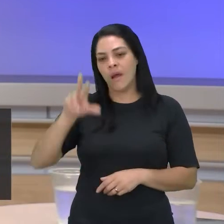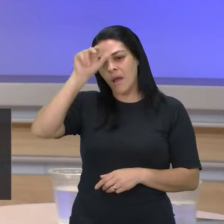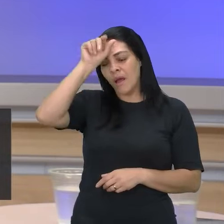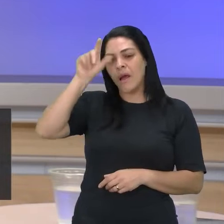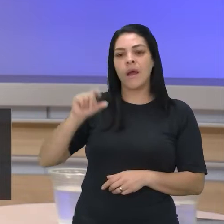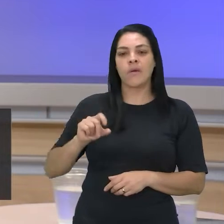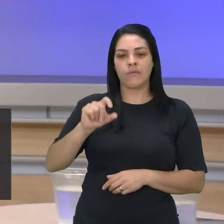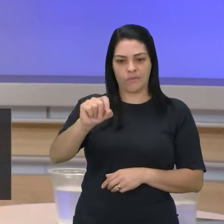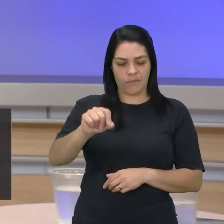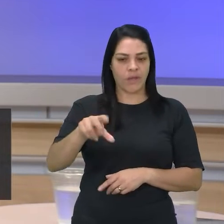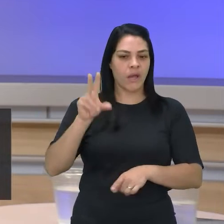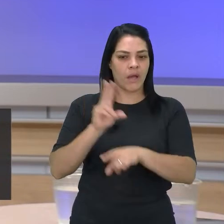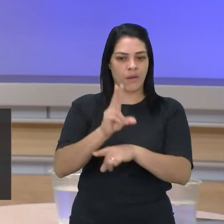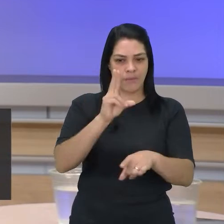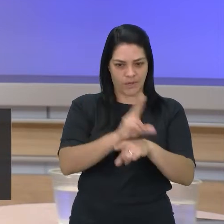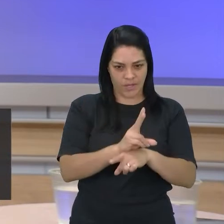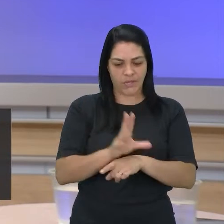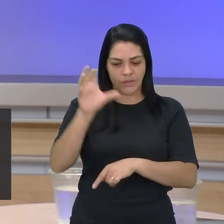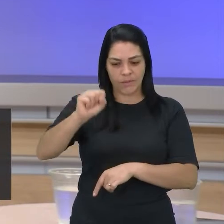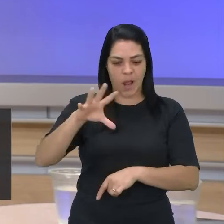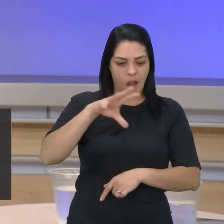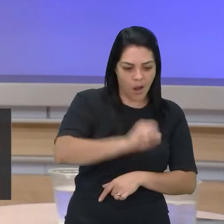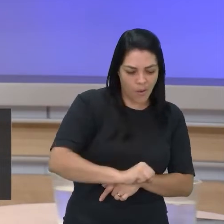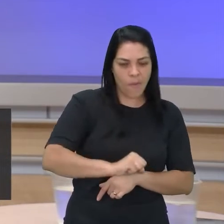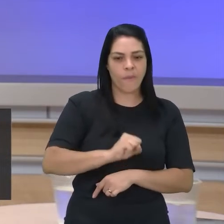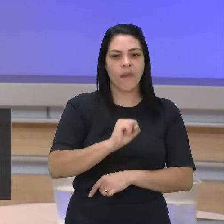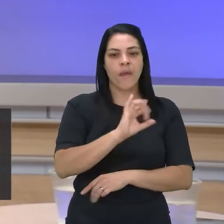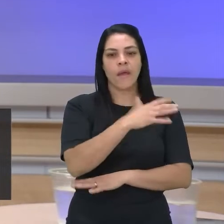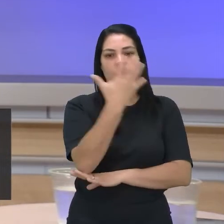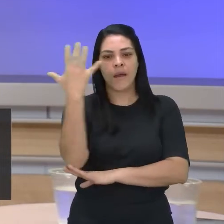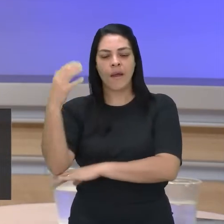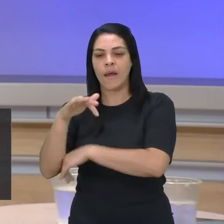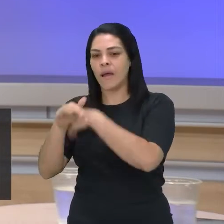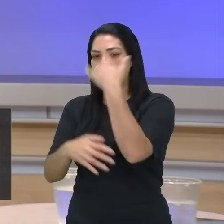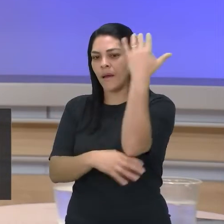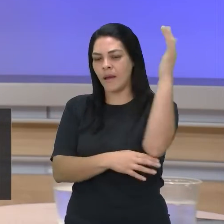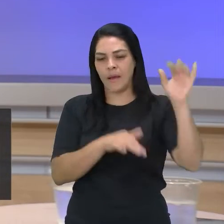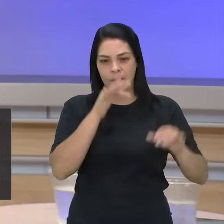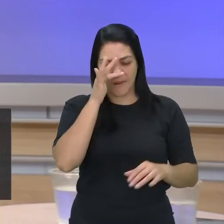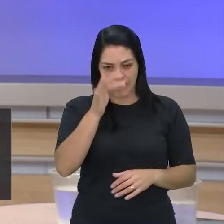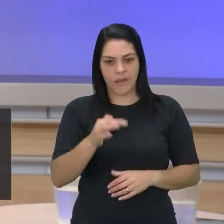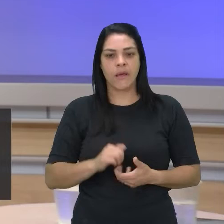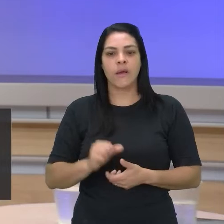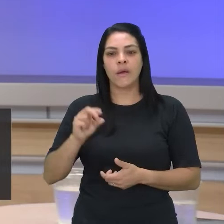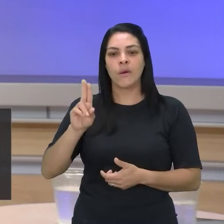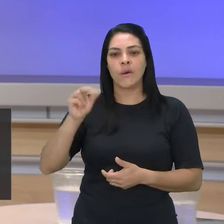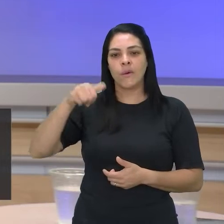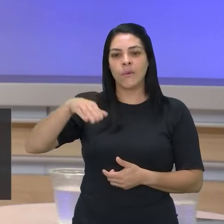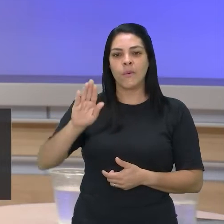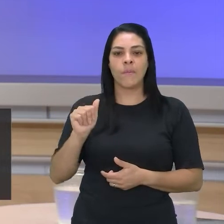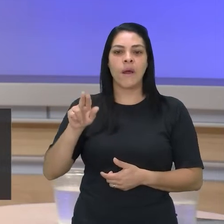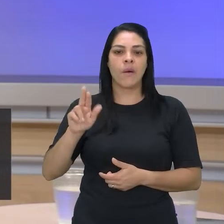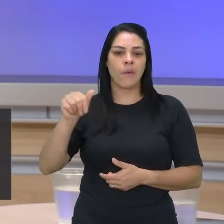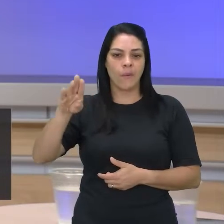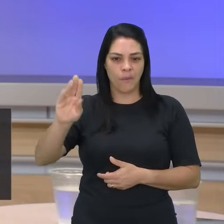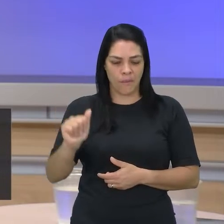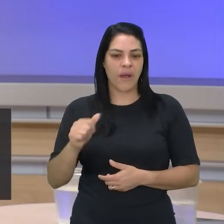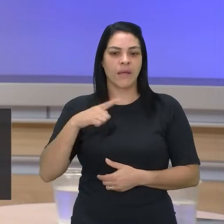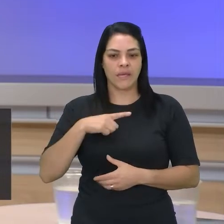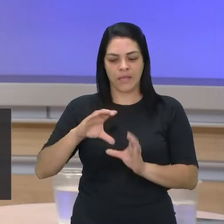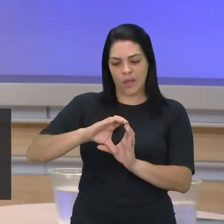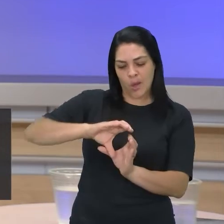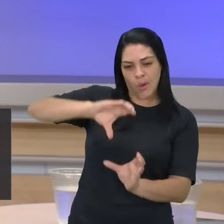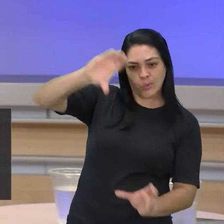de herbívoros que venham tentar se alimentar da planta, e a embaúba, que tem seu tronco oco, abriga a formiga, além